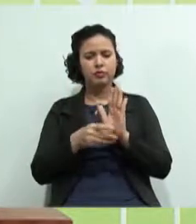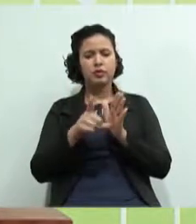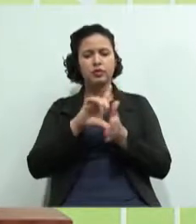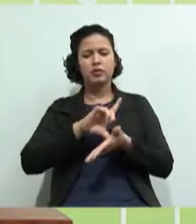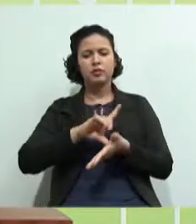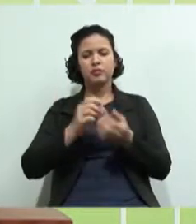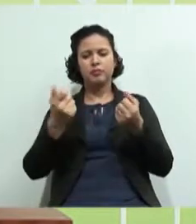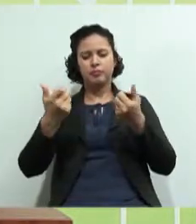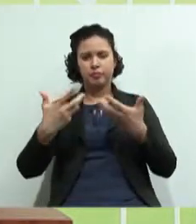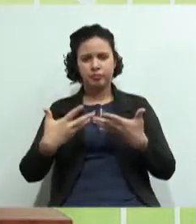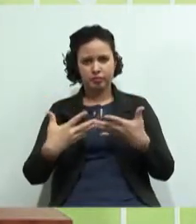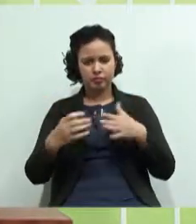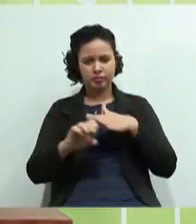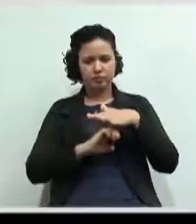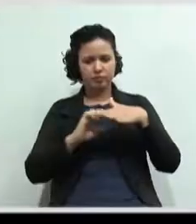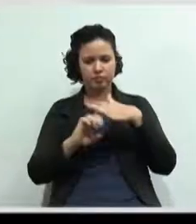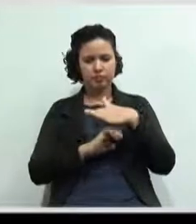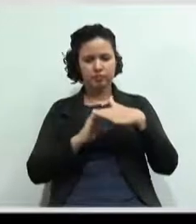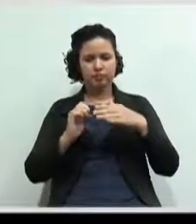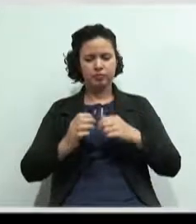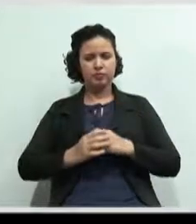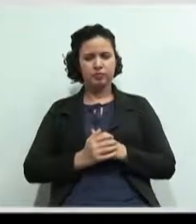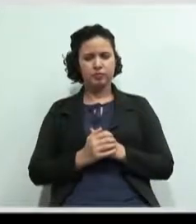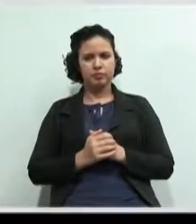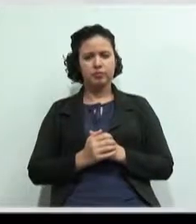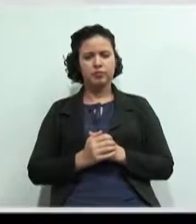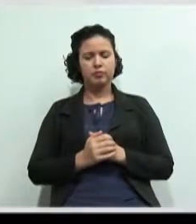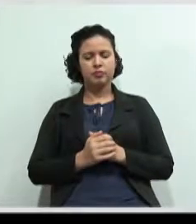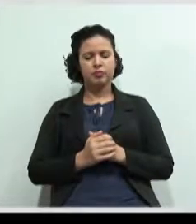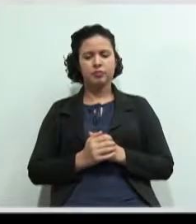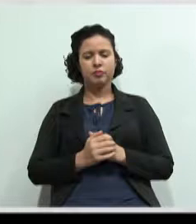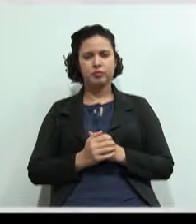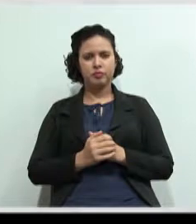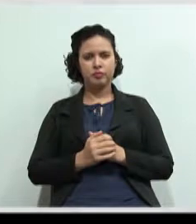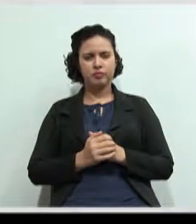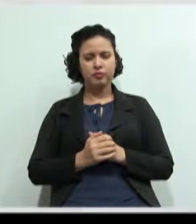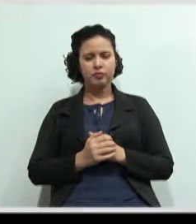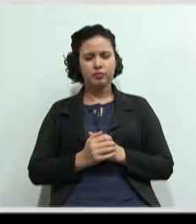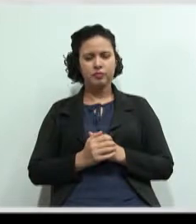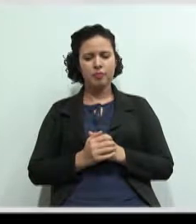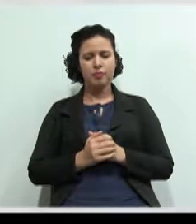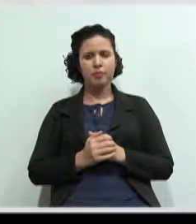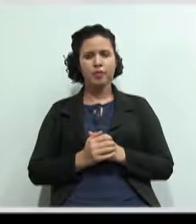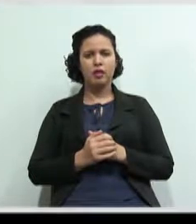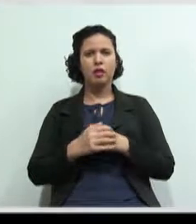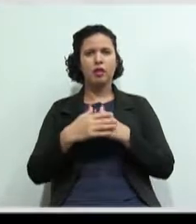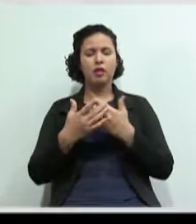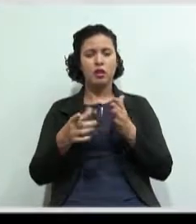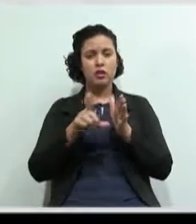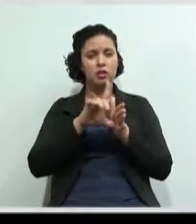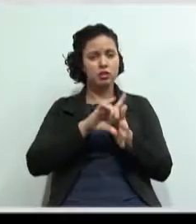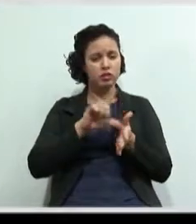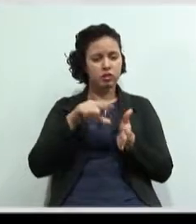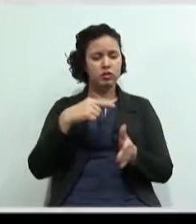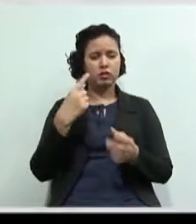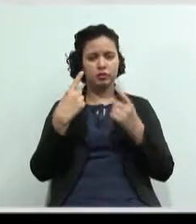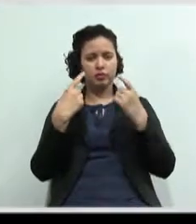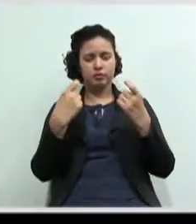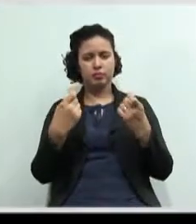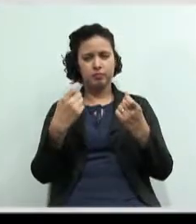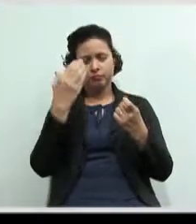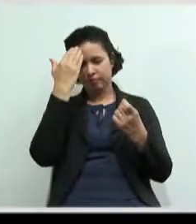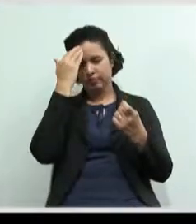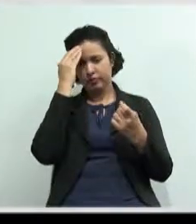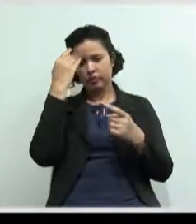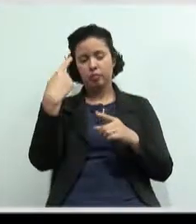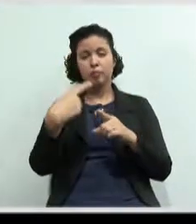quê? Nas organizações. Pode colocar aí na tela que eu quero te mostrar uma coisa, ó. Antes de conceituar as organizações, é interessante entender